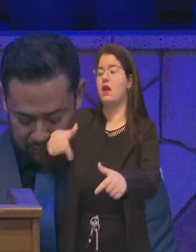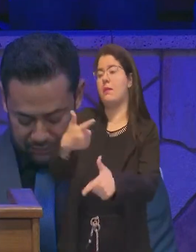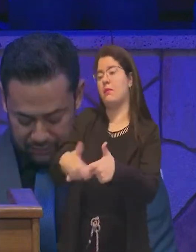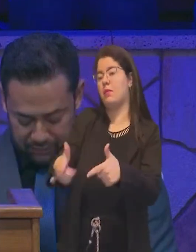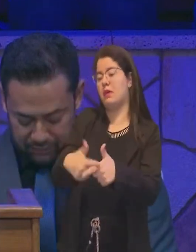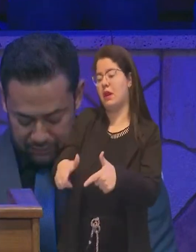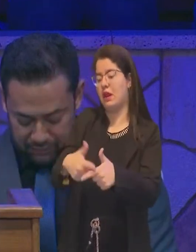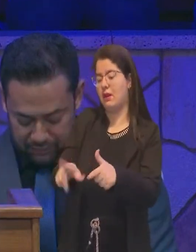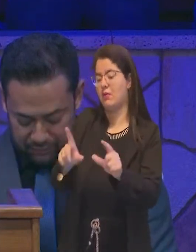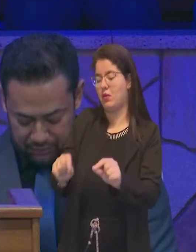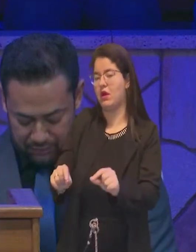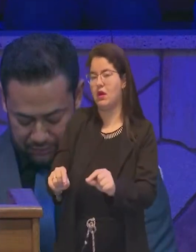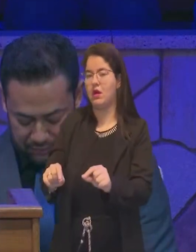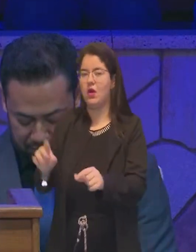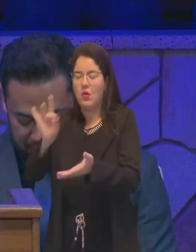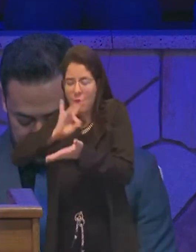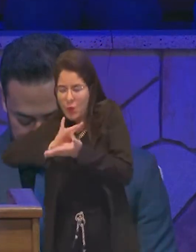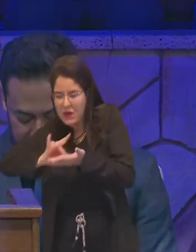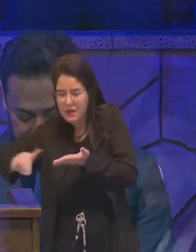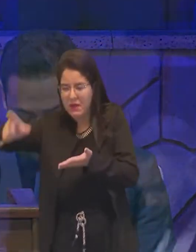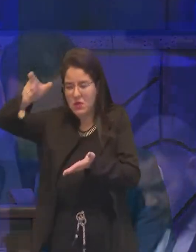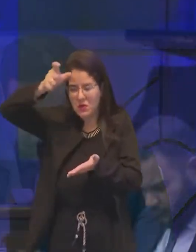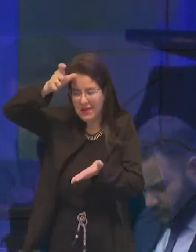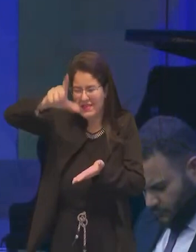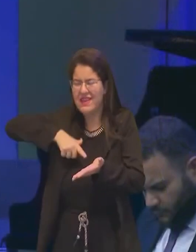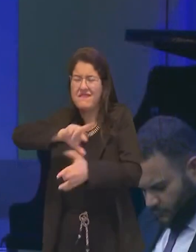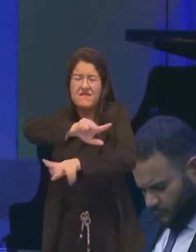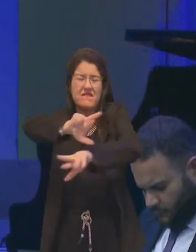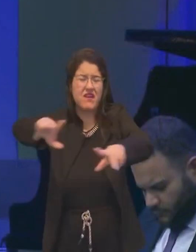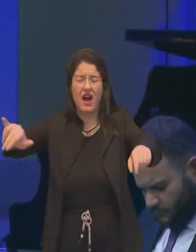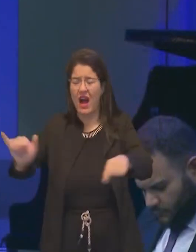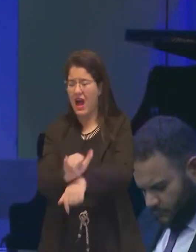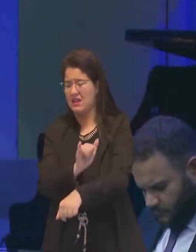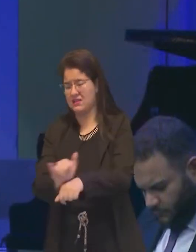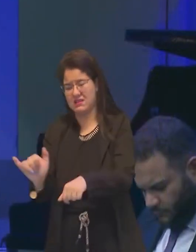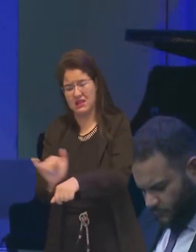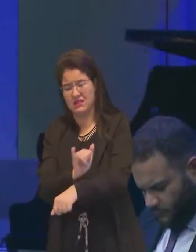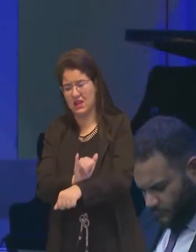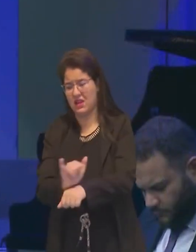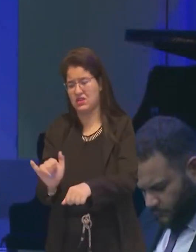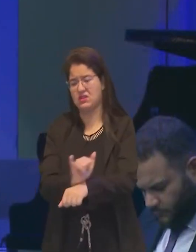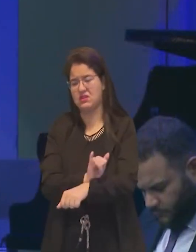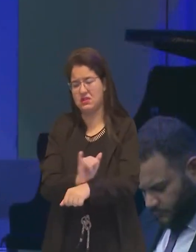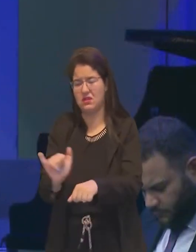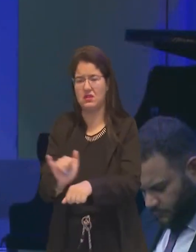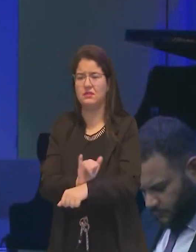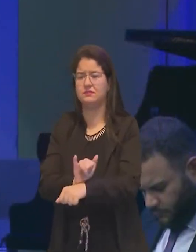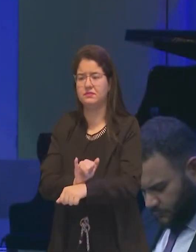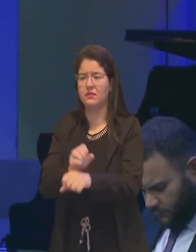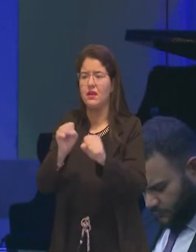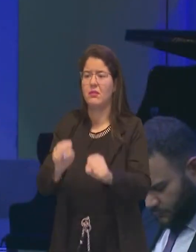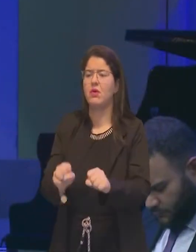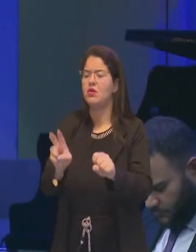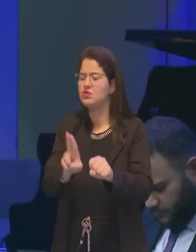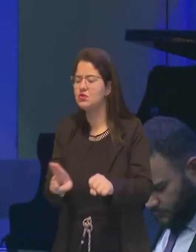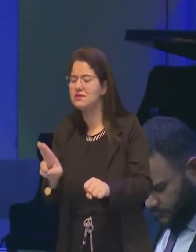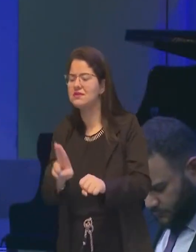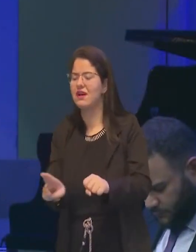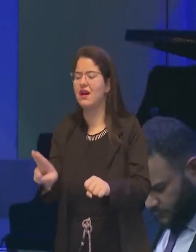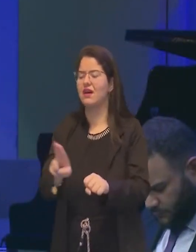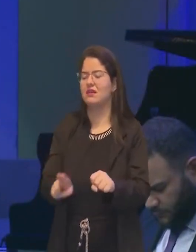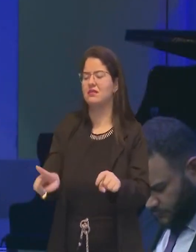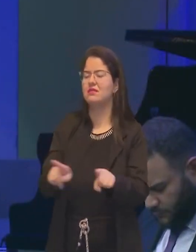usa de muitas artimanhas e pode inclusive usar das nossas obras